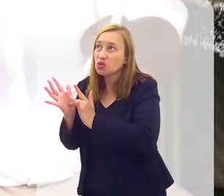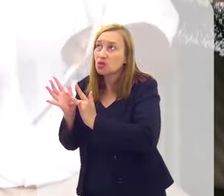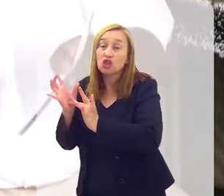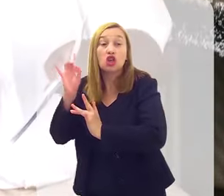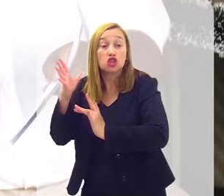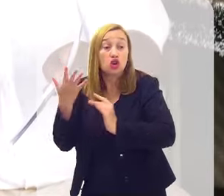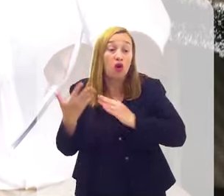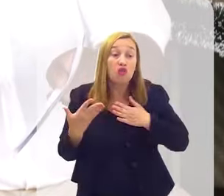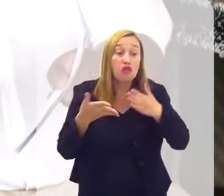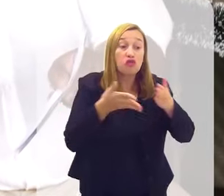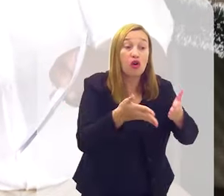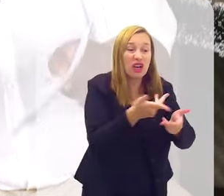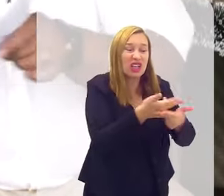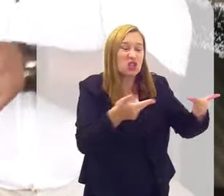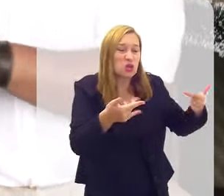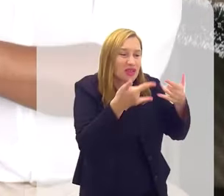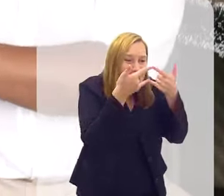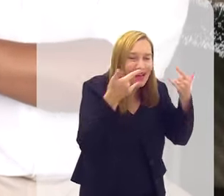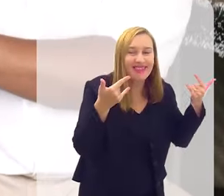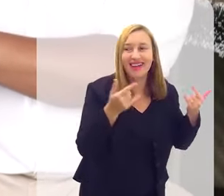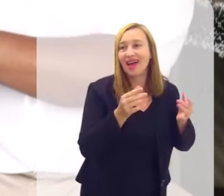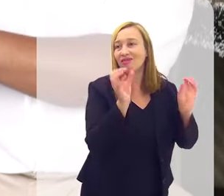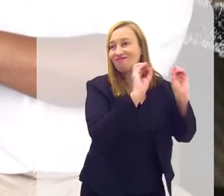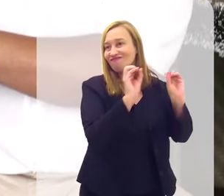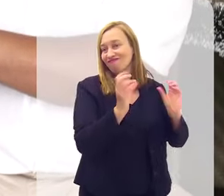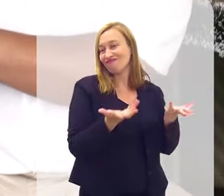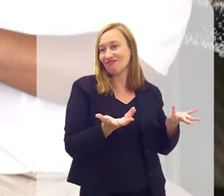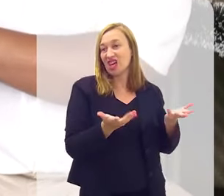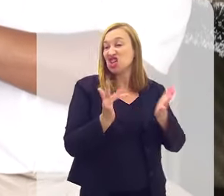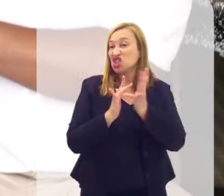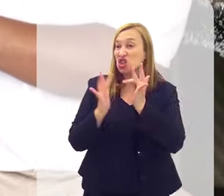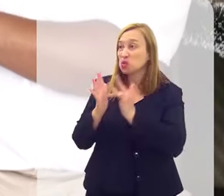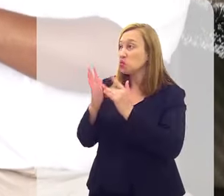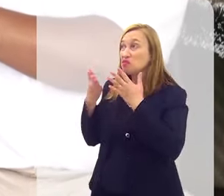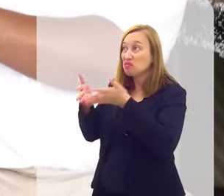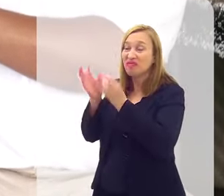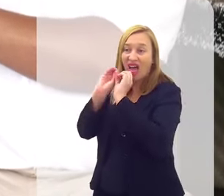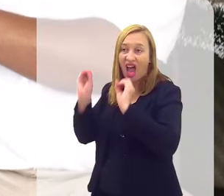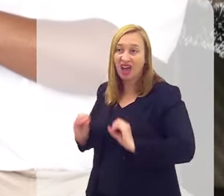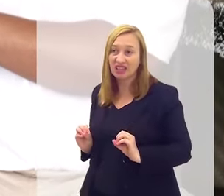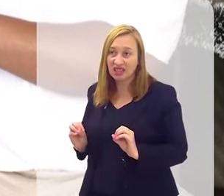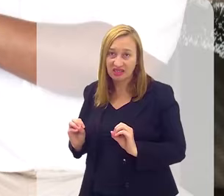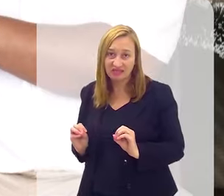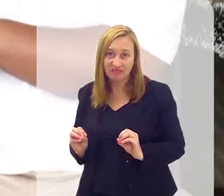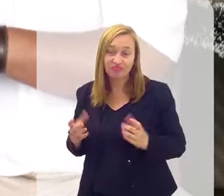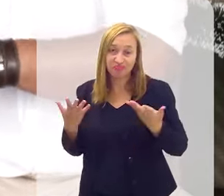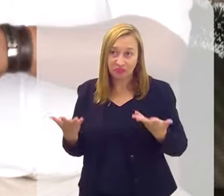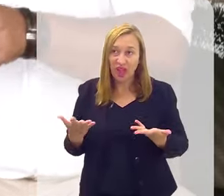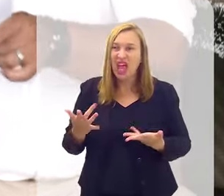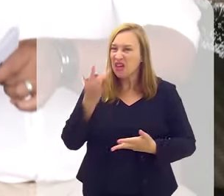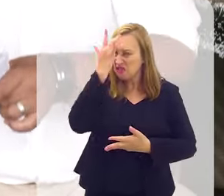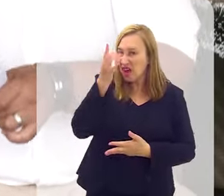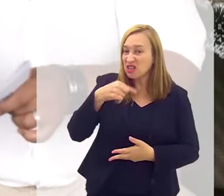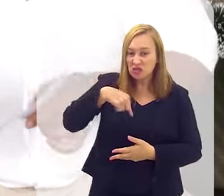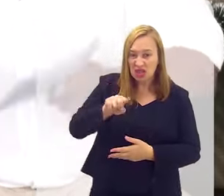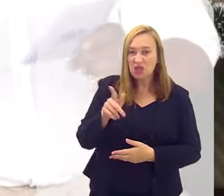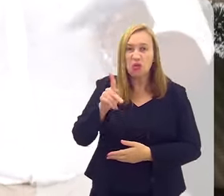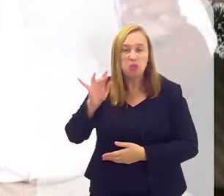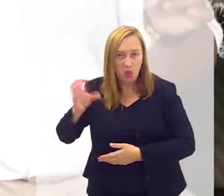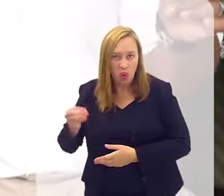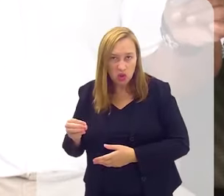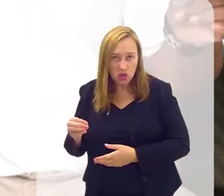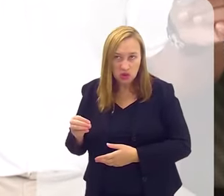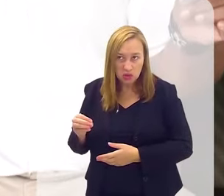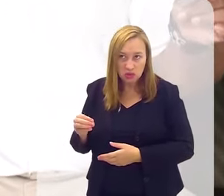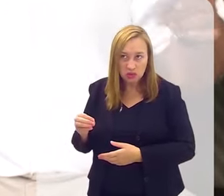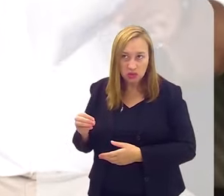muito valor pros movimentos e amor é nada aquele cara tá 38 sentado ninguém nunca teve a coragem de pegar e jogá lá no posto se